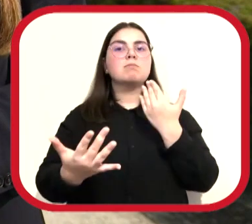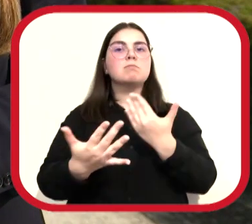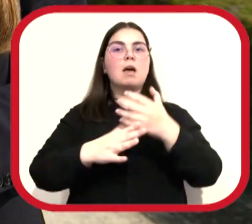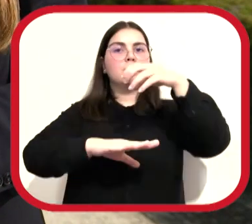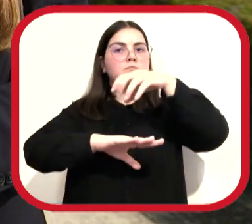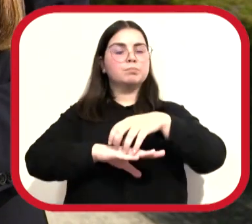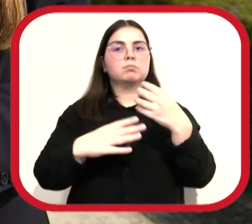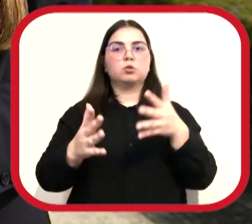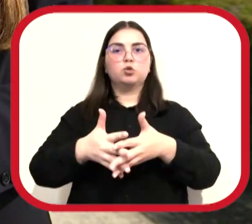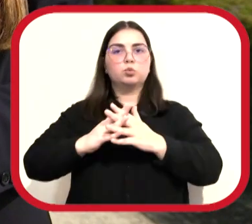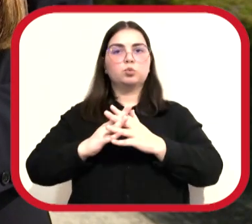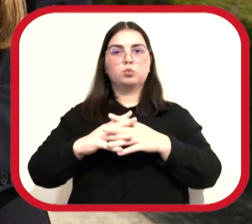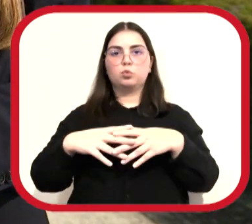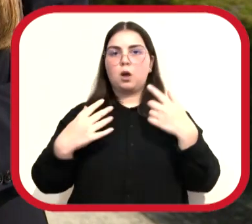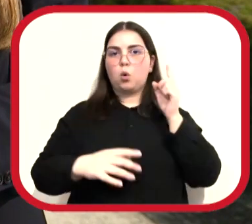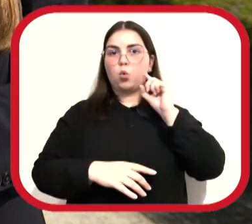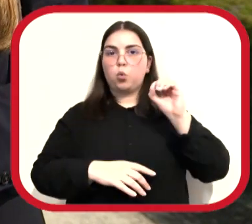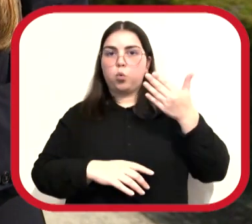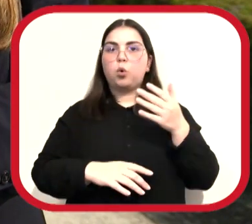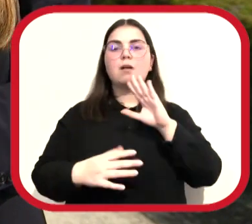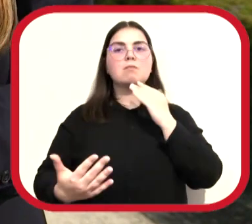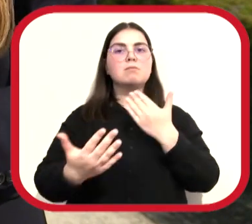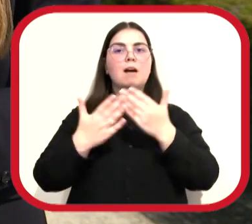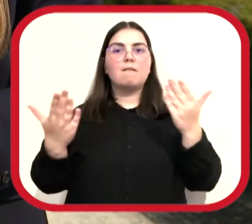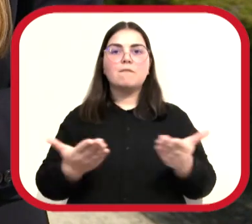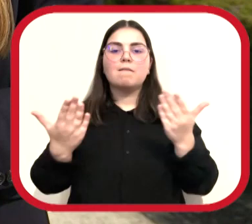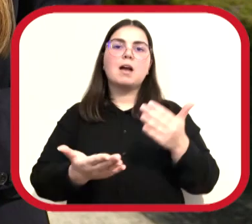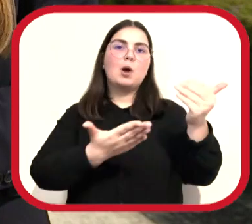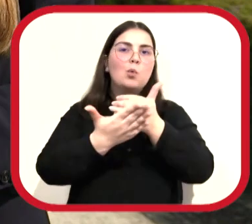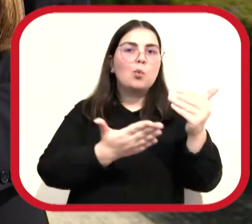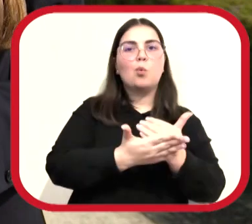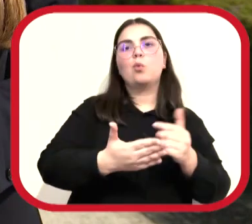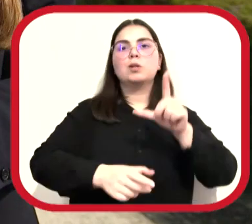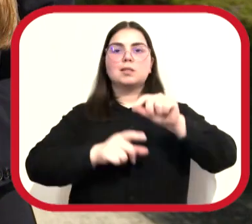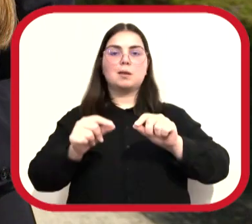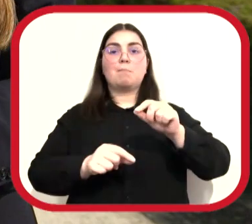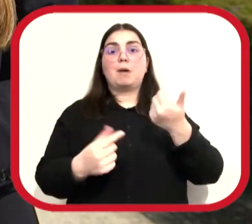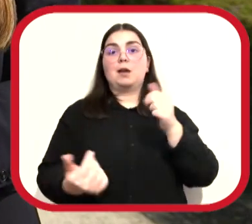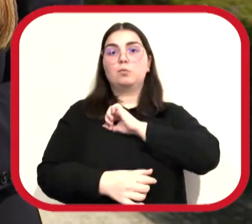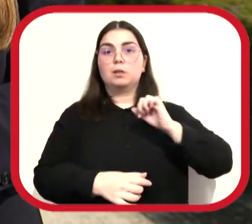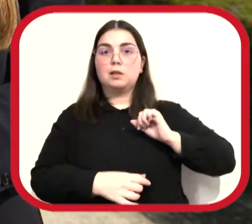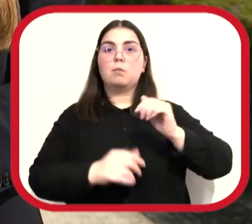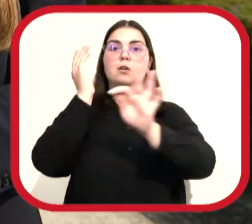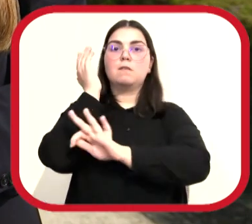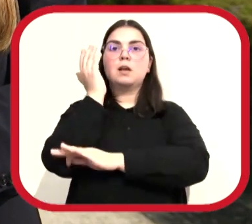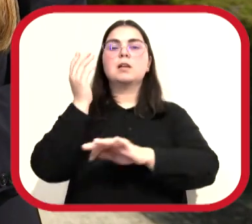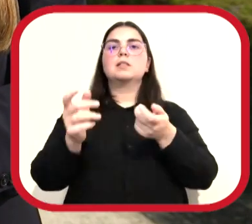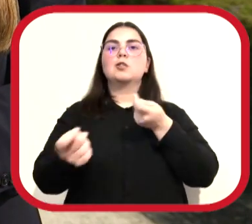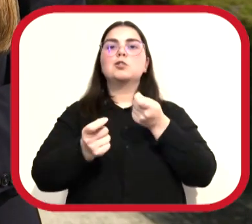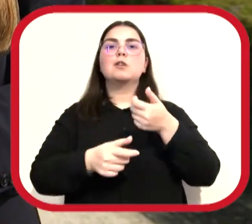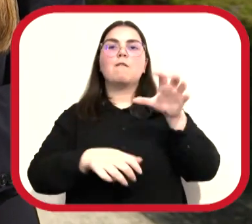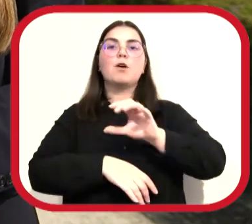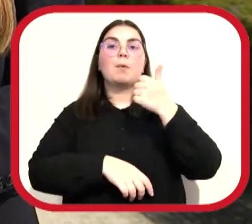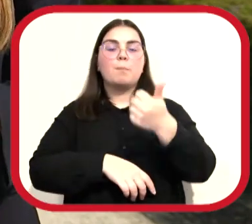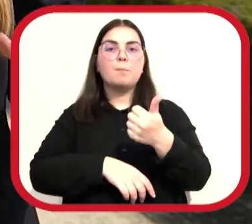peça fundamental da estrutura local, desempenha um papel importante não só na gestão dos recursos e do património da freguesia, mas também na promoção do bem-estar